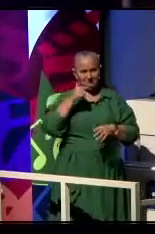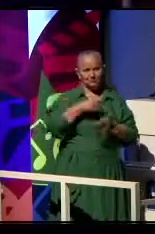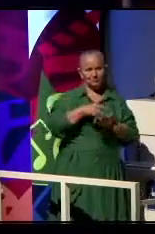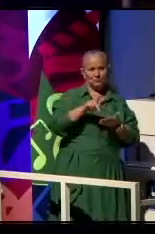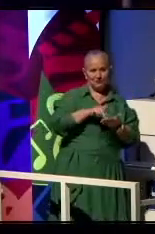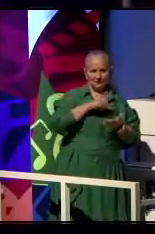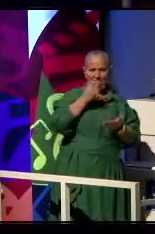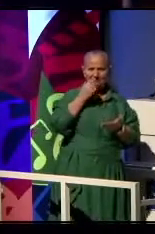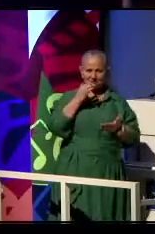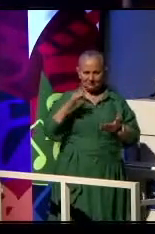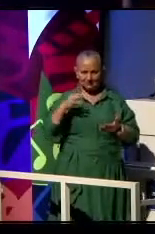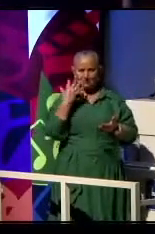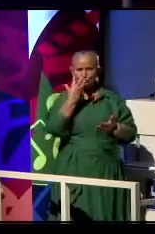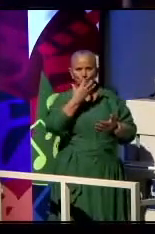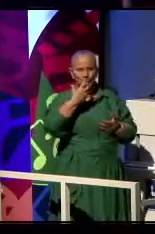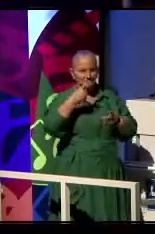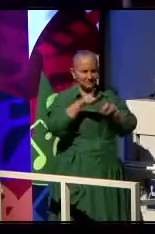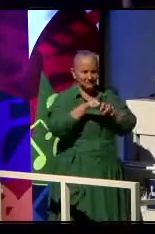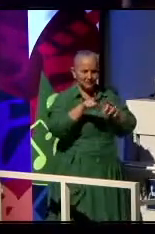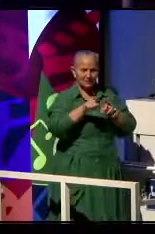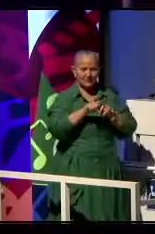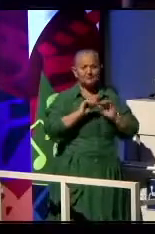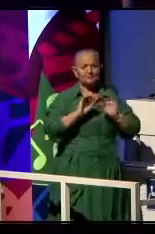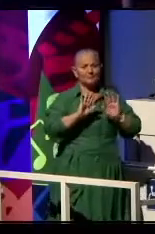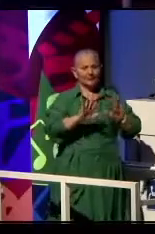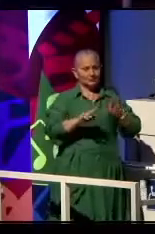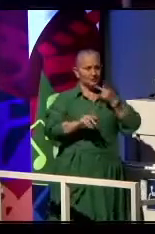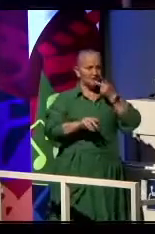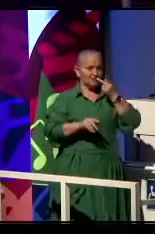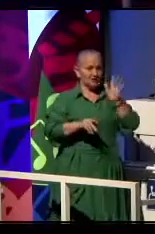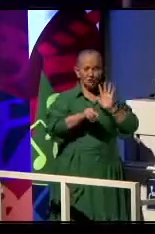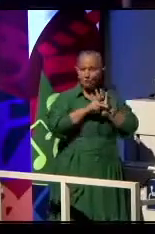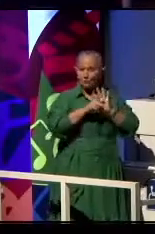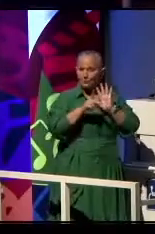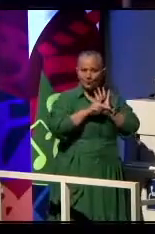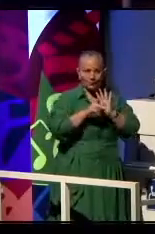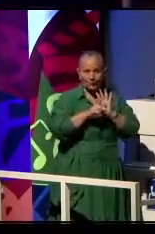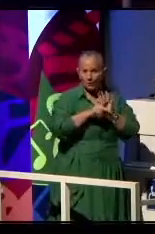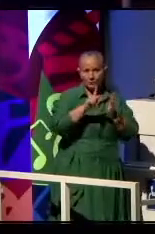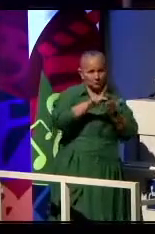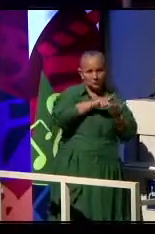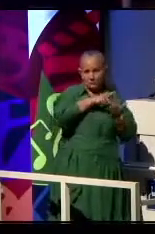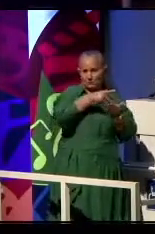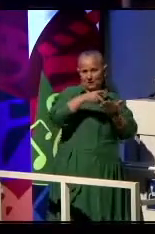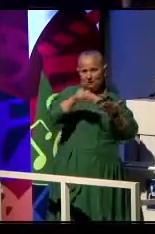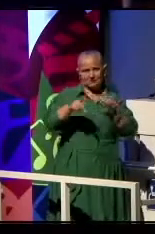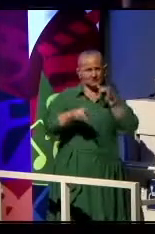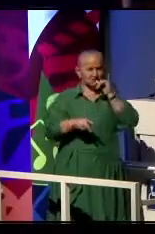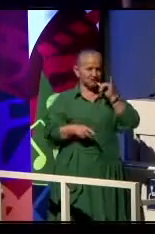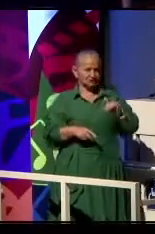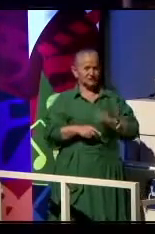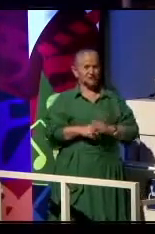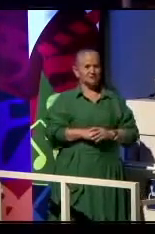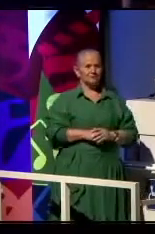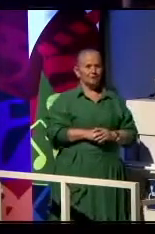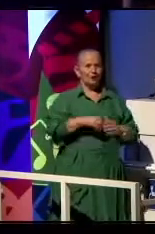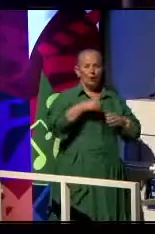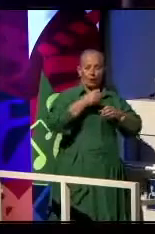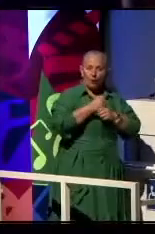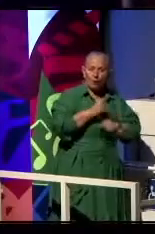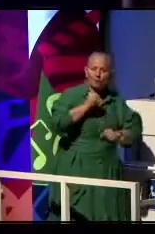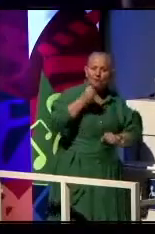pegada. Mas uma fala dos próprios artistas, né, que participaram. O grande álbum é o 1